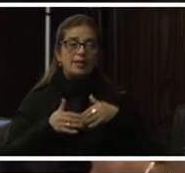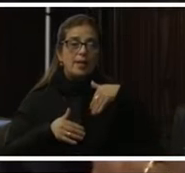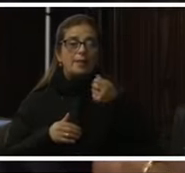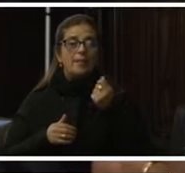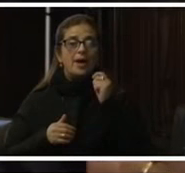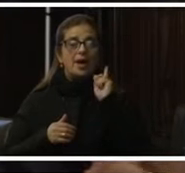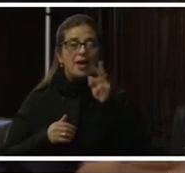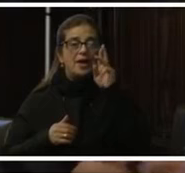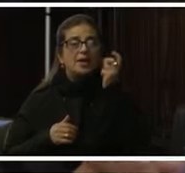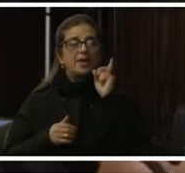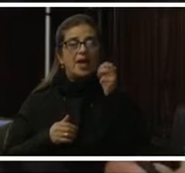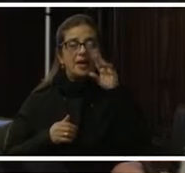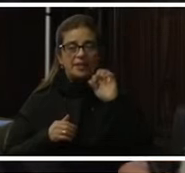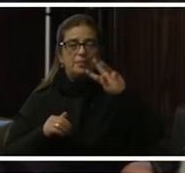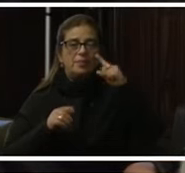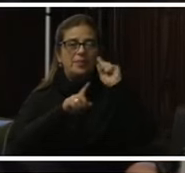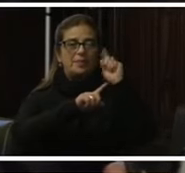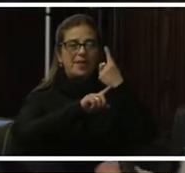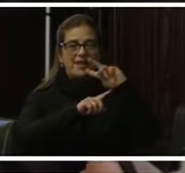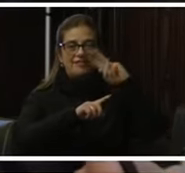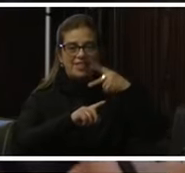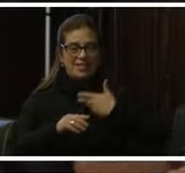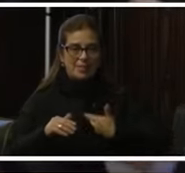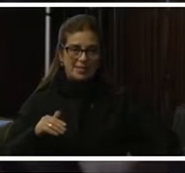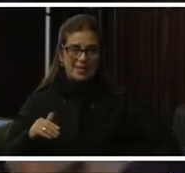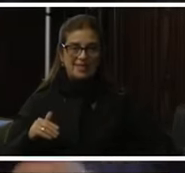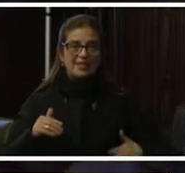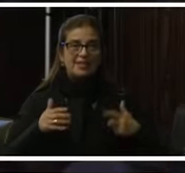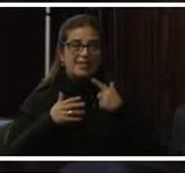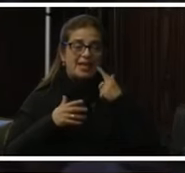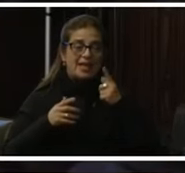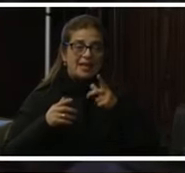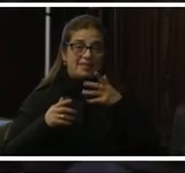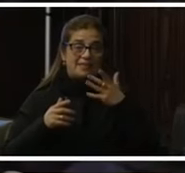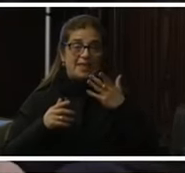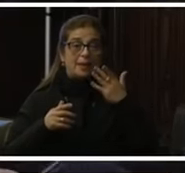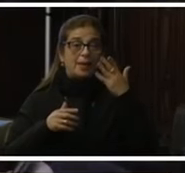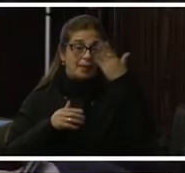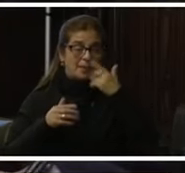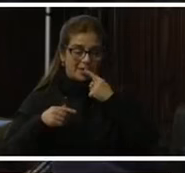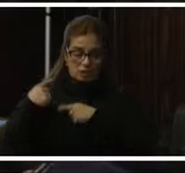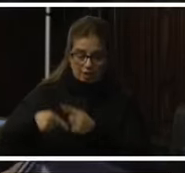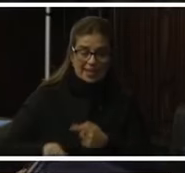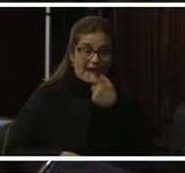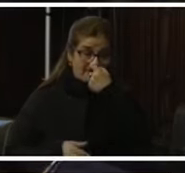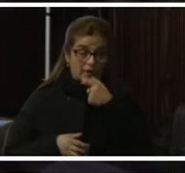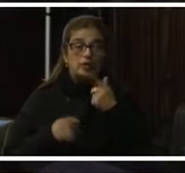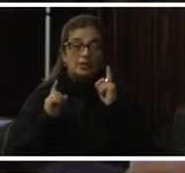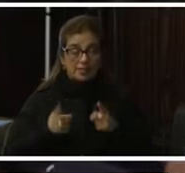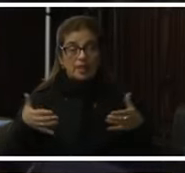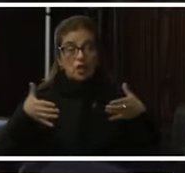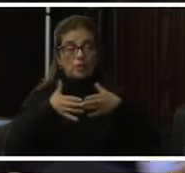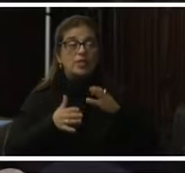cole primeira-vice-presidente a diretora para populações afrodescendentes e também direito da mulher é comissionado de